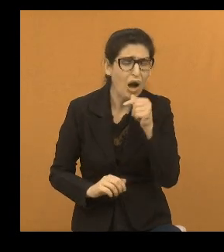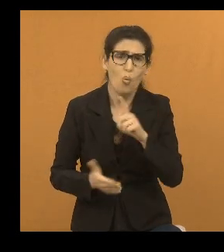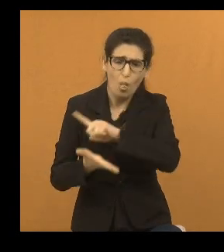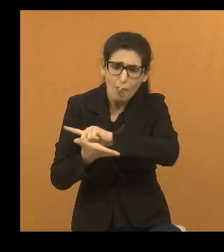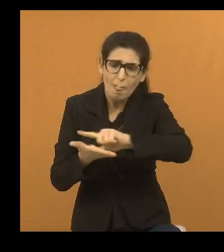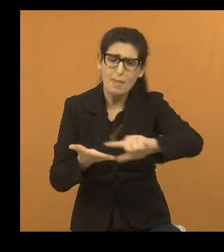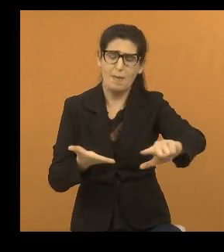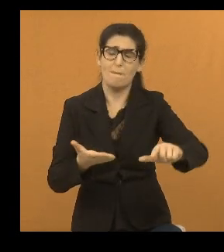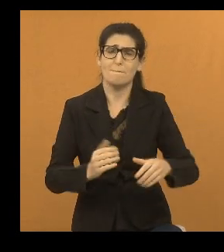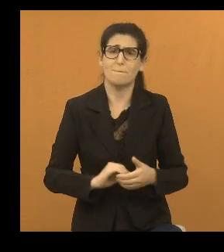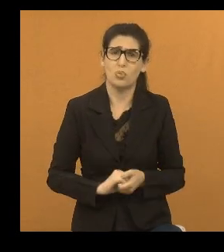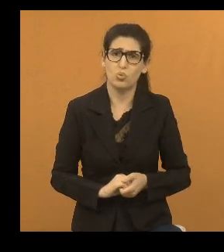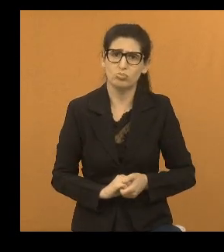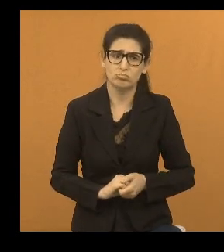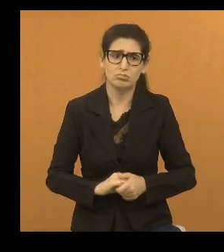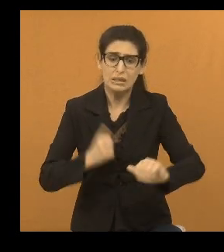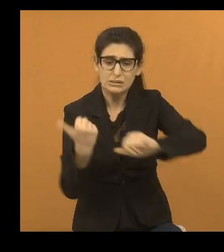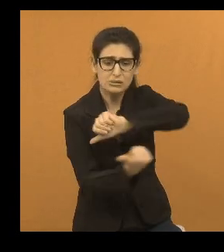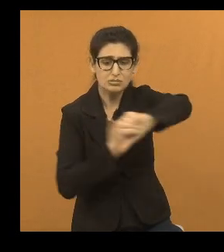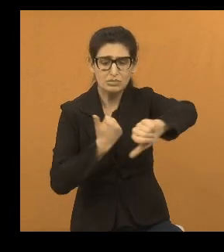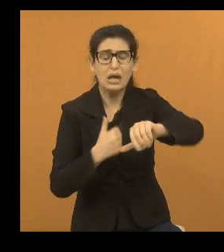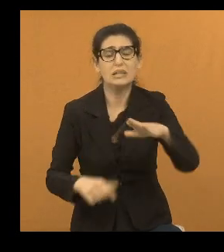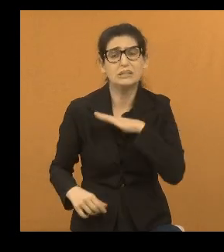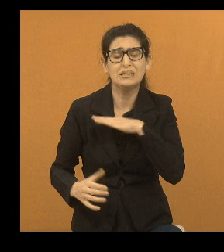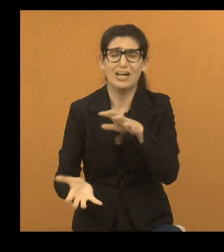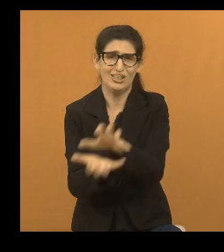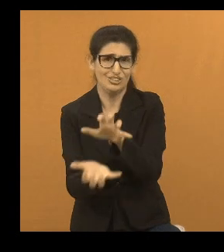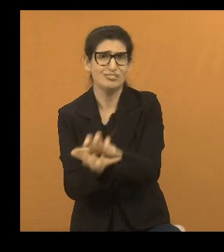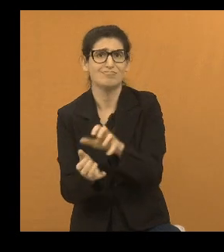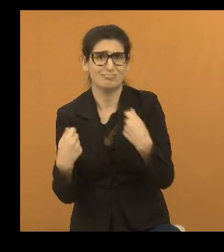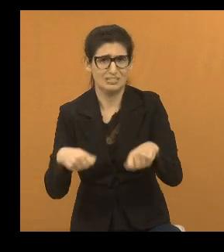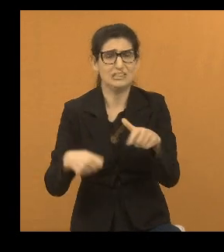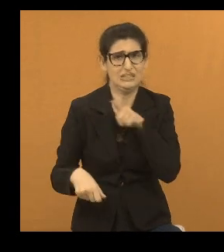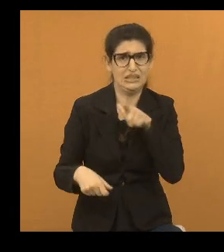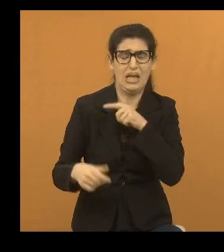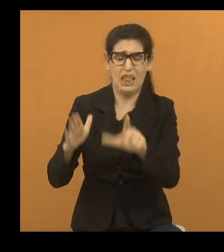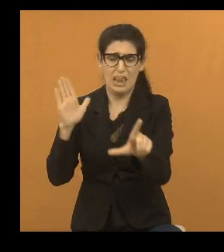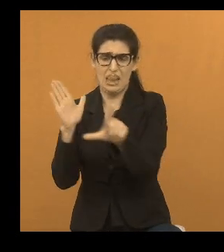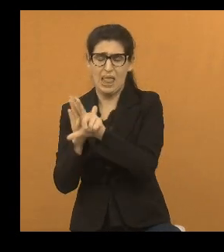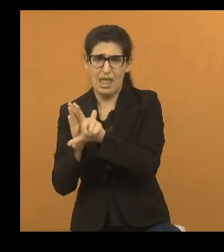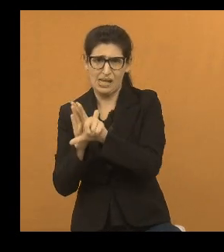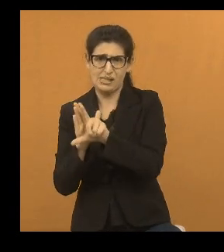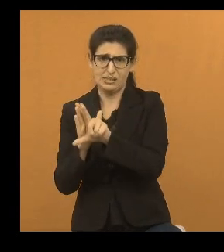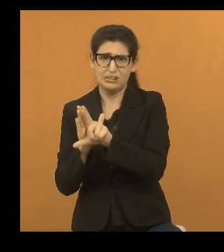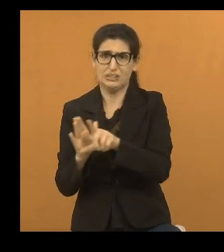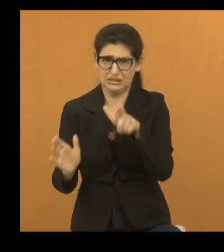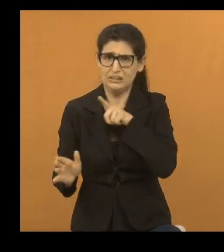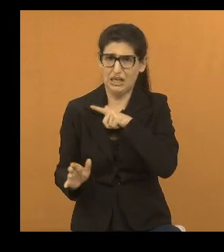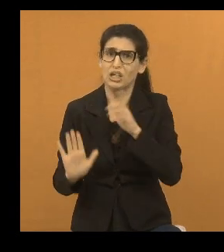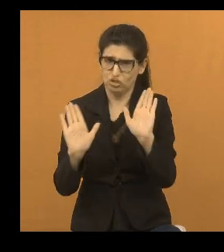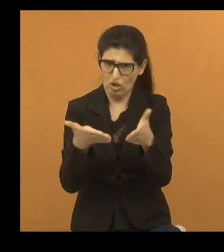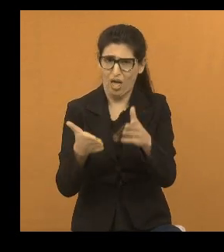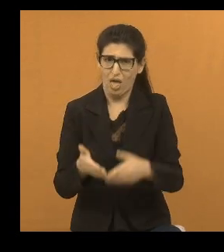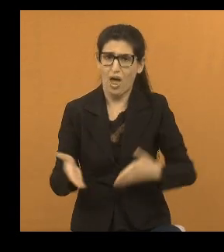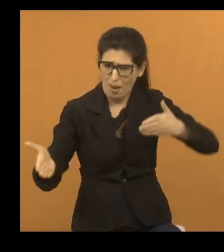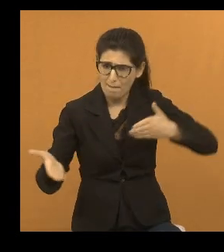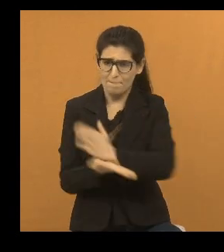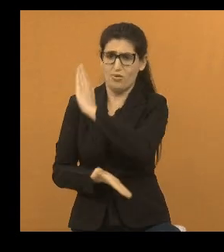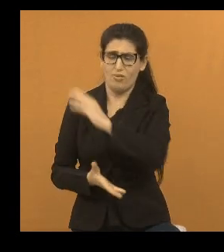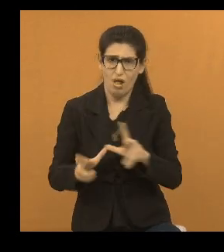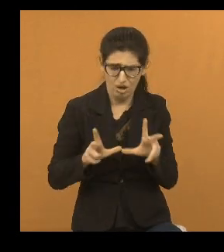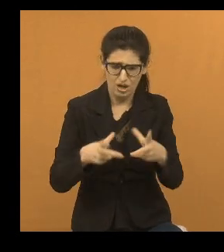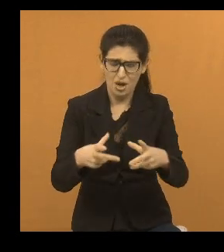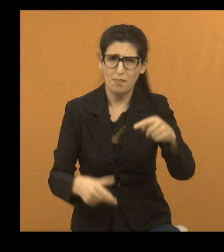recuperação ambiental. O município de Jacareí já tem uma lei de regularização fundiária em andamento de aprovação na